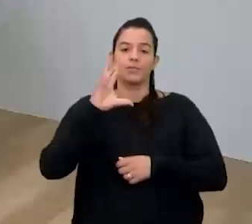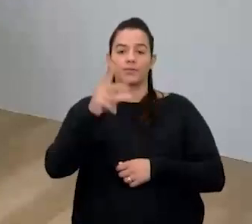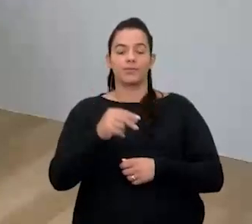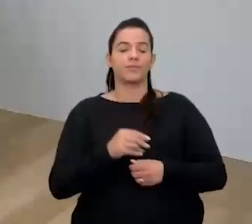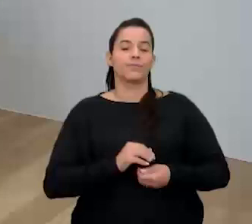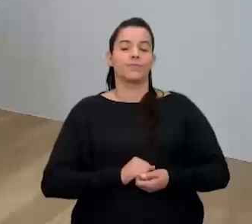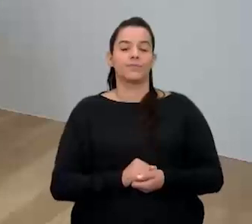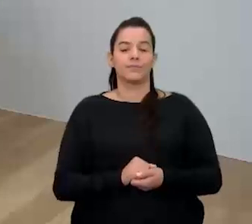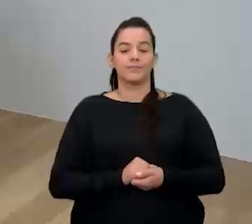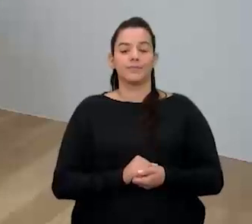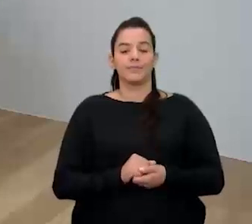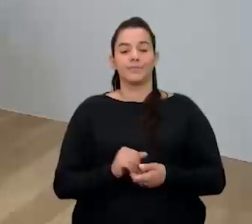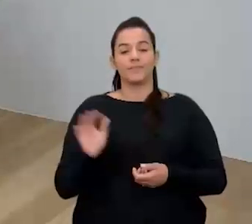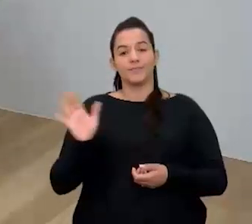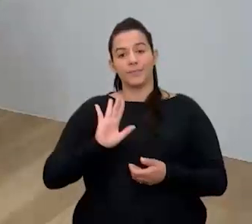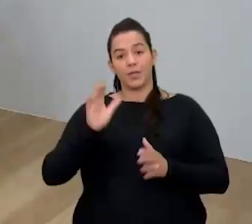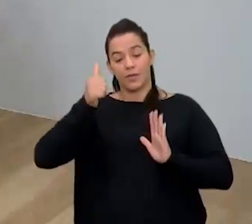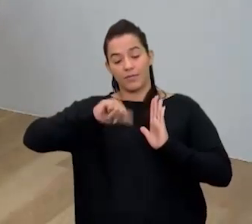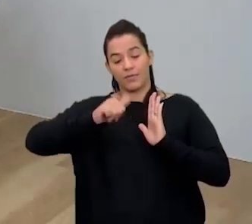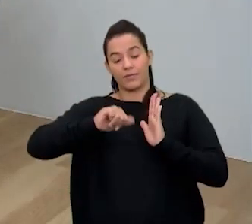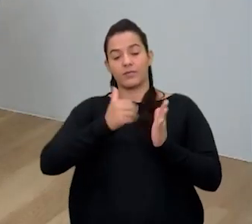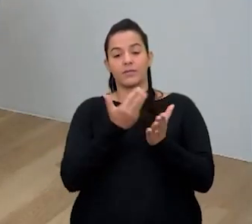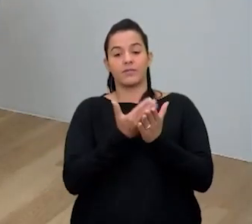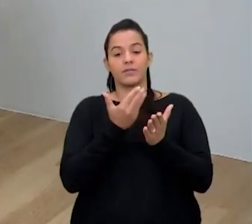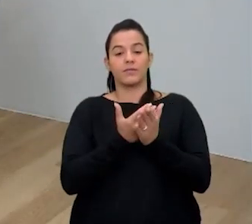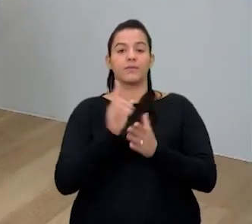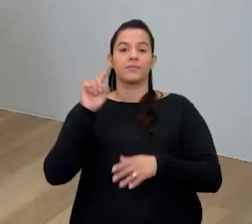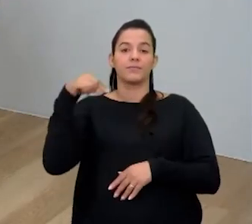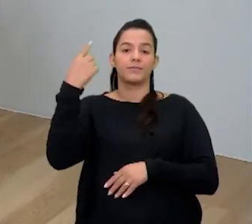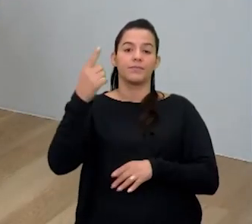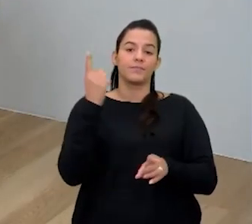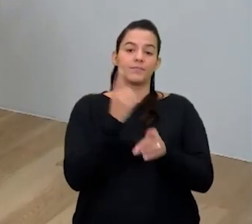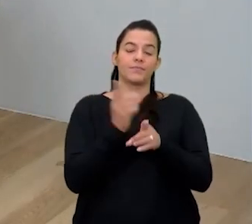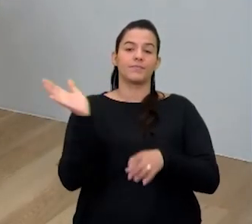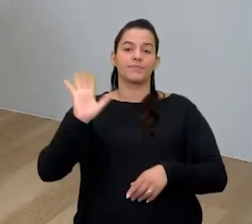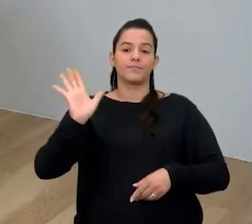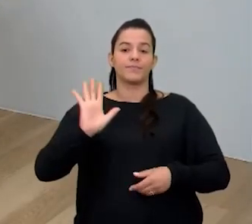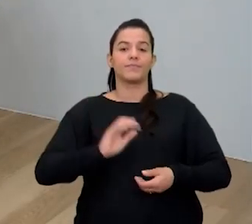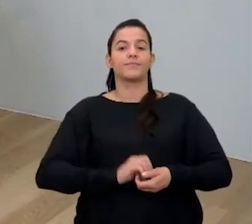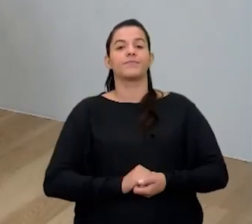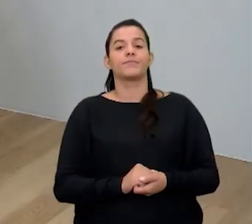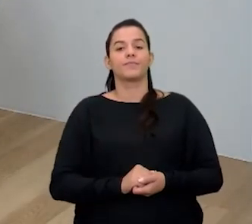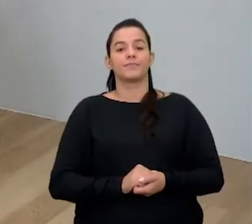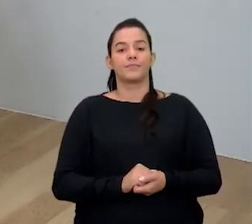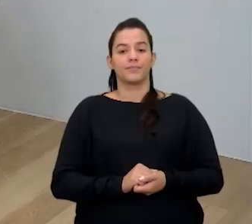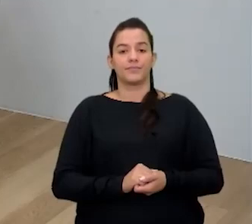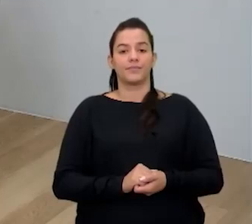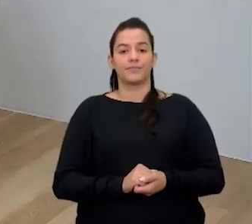todos. Ótima lembrança. Avaliem as aulas. Gente, beijão pra vocês. Tchau, tchau. Tudo de bom.